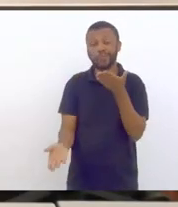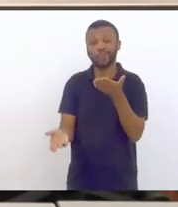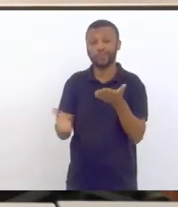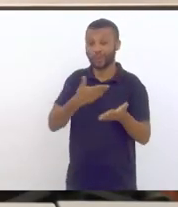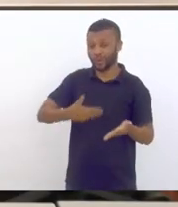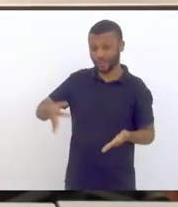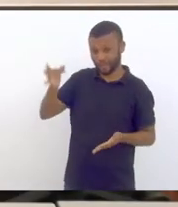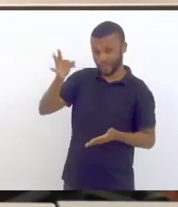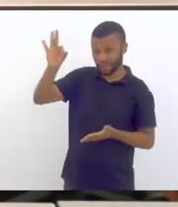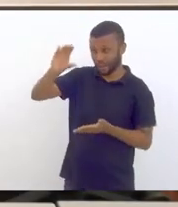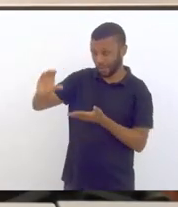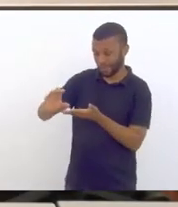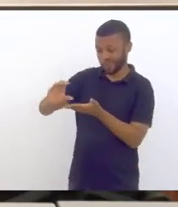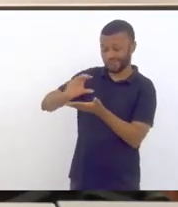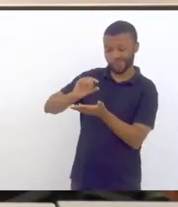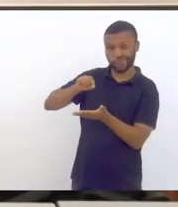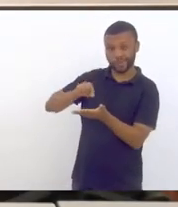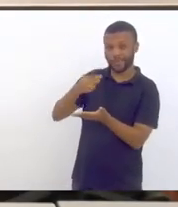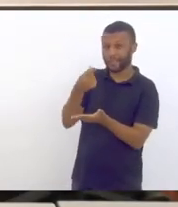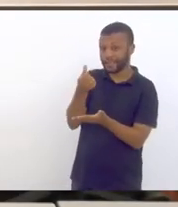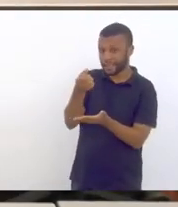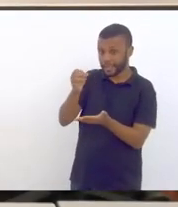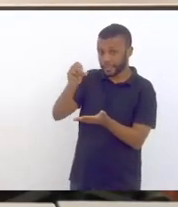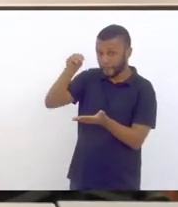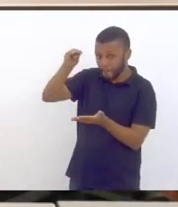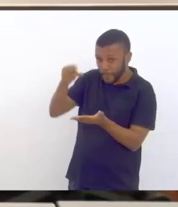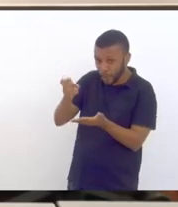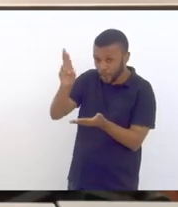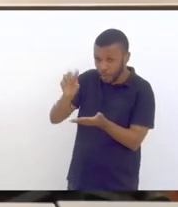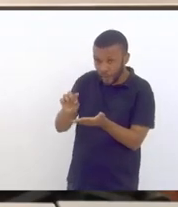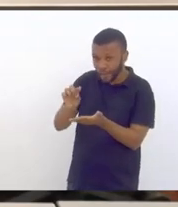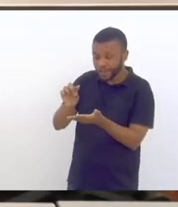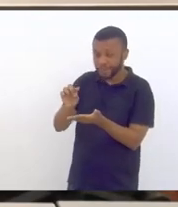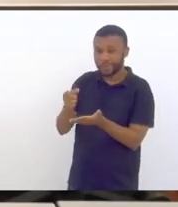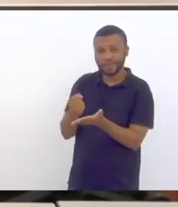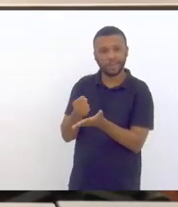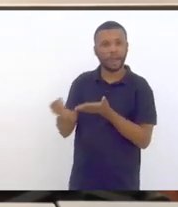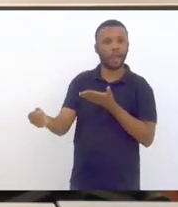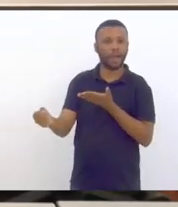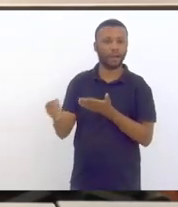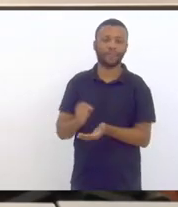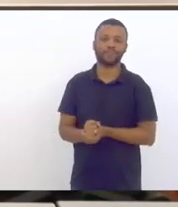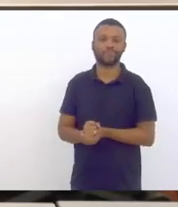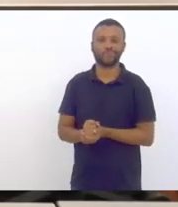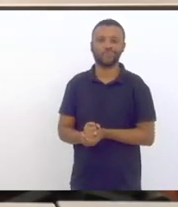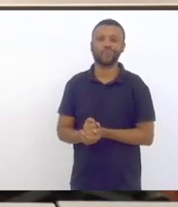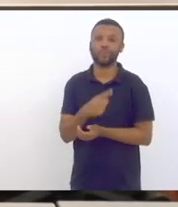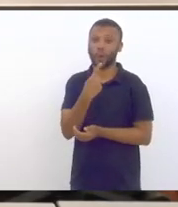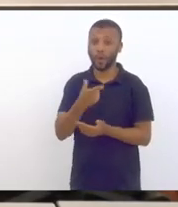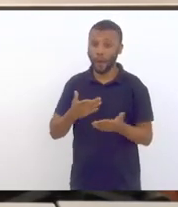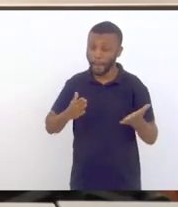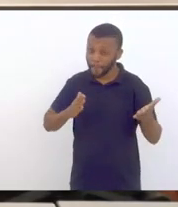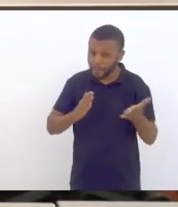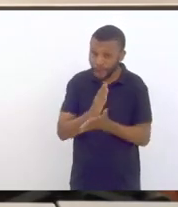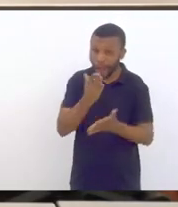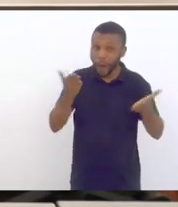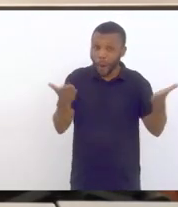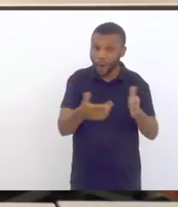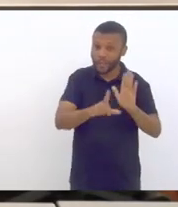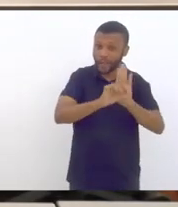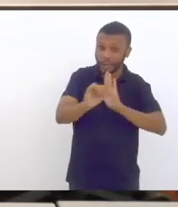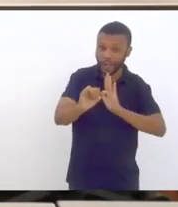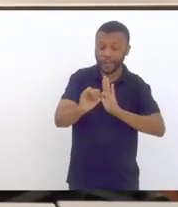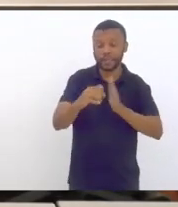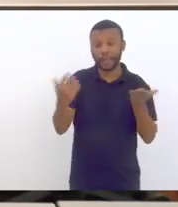aumenta mesmo a gente aprovando a lei hoje ainda teria que ter uma ação da procuradoria do estado do Governo do Estado para